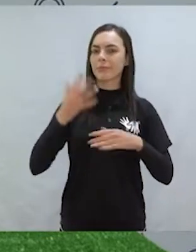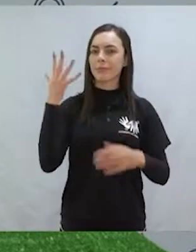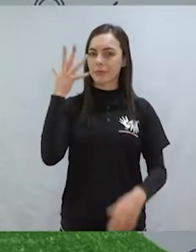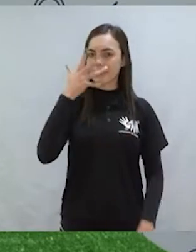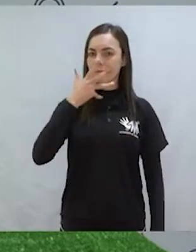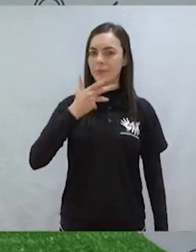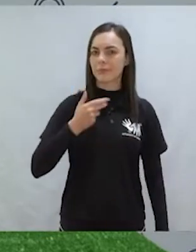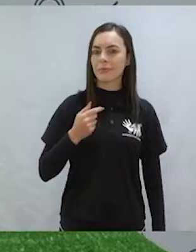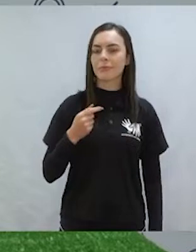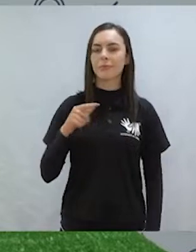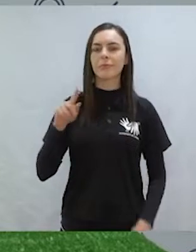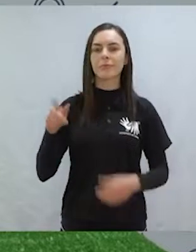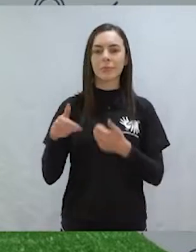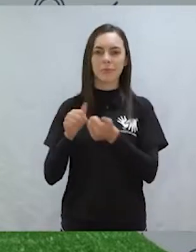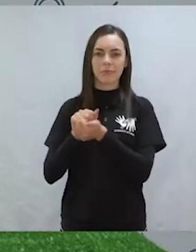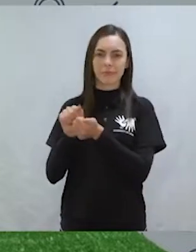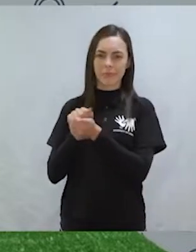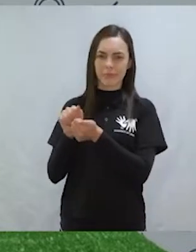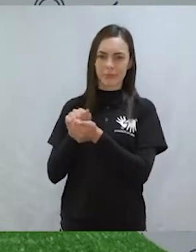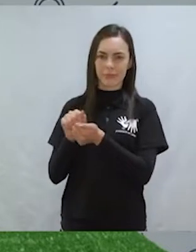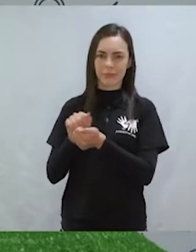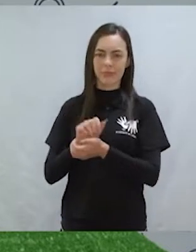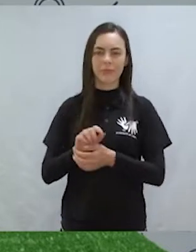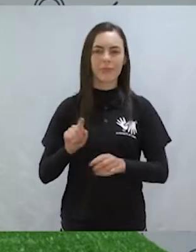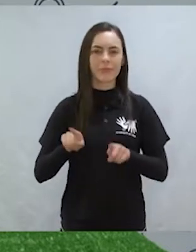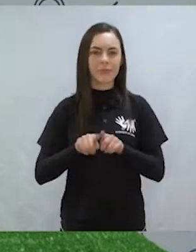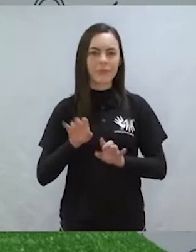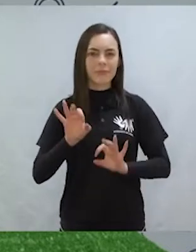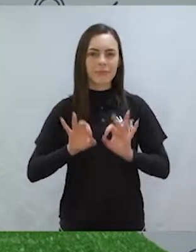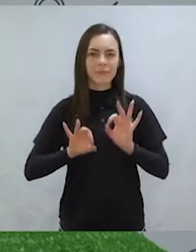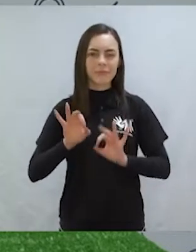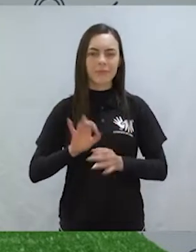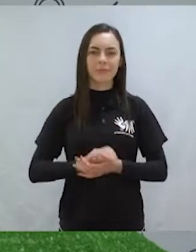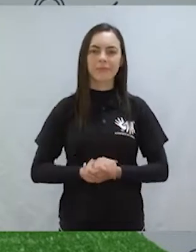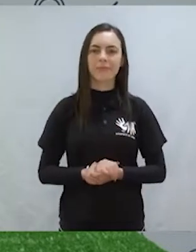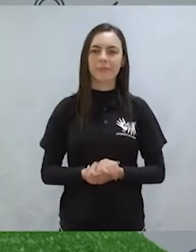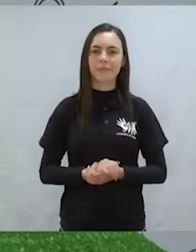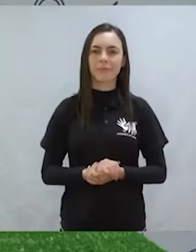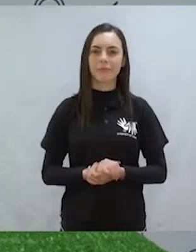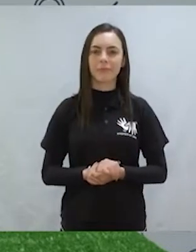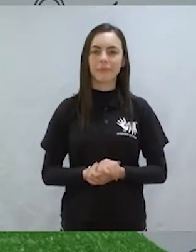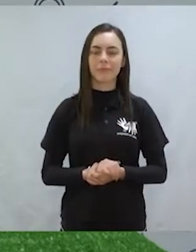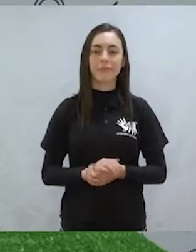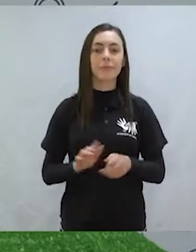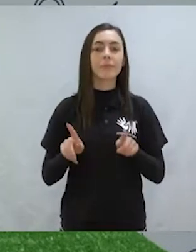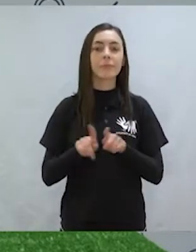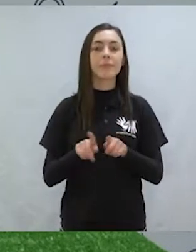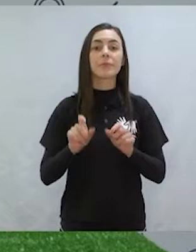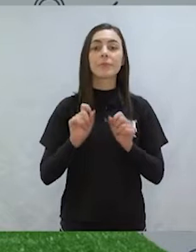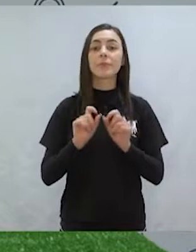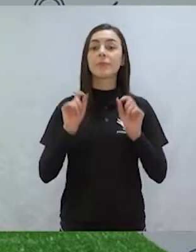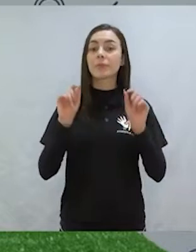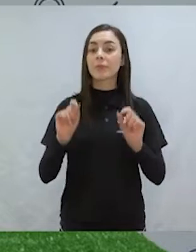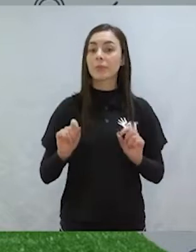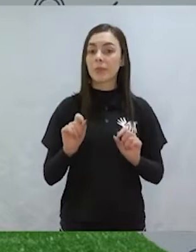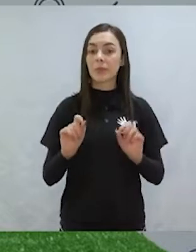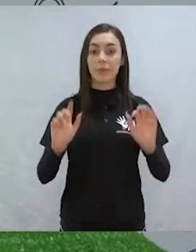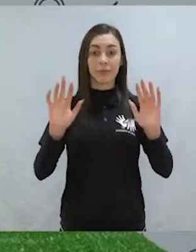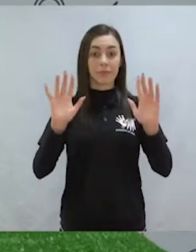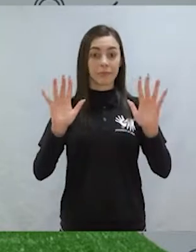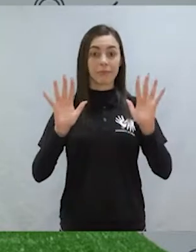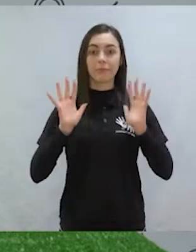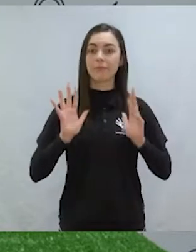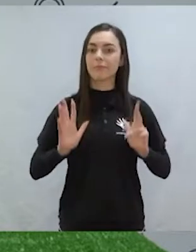porque depois a professora vai lavar de novo e a professora vai usar. E aí, a gente faz o quê? Higieniza